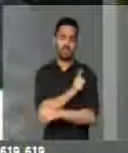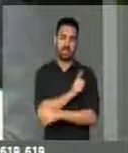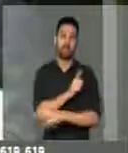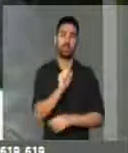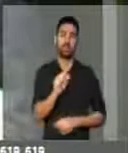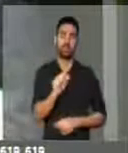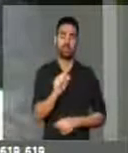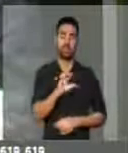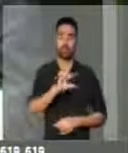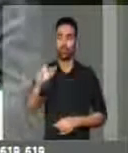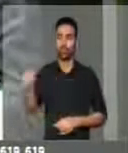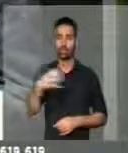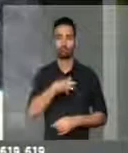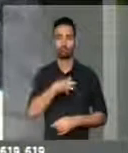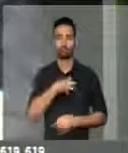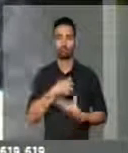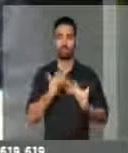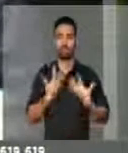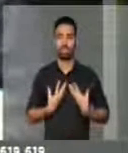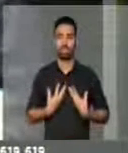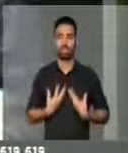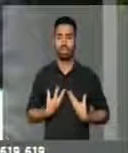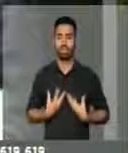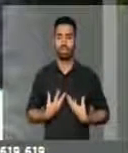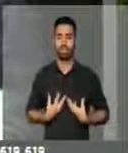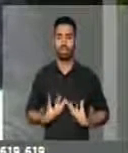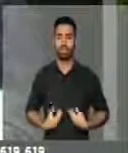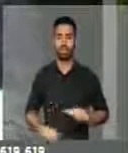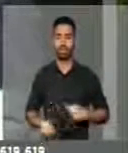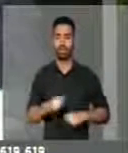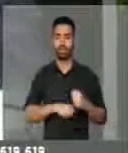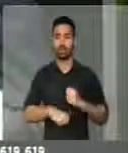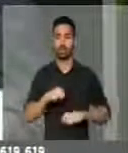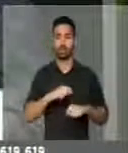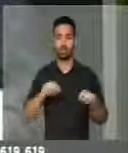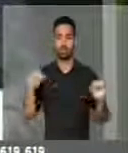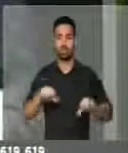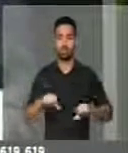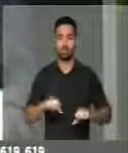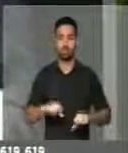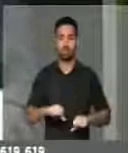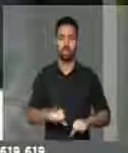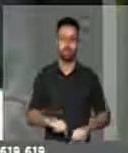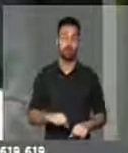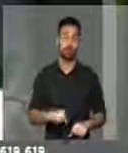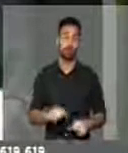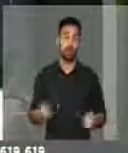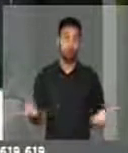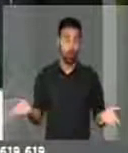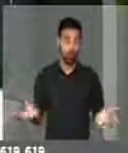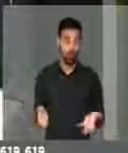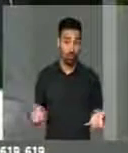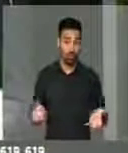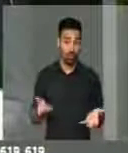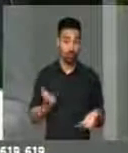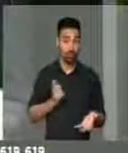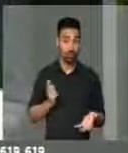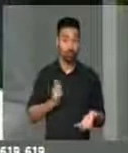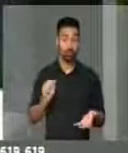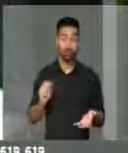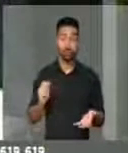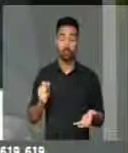uma grande decepção em toda a nossa economia nacional. E hoje nós temos milhares